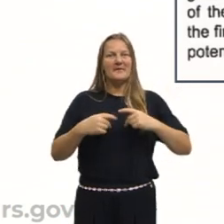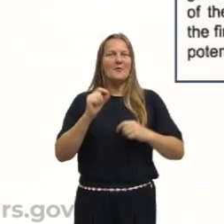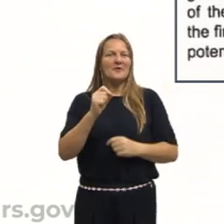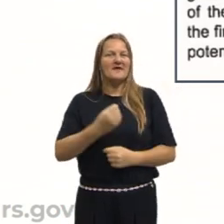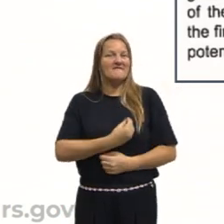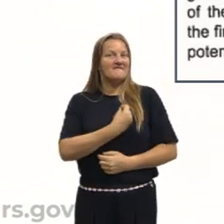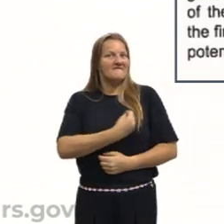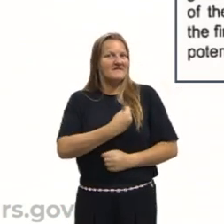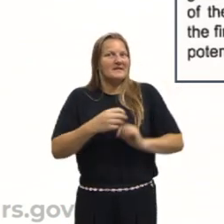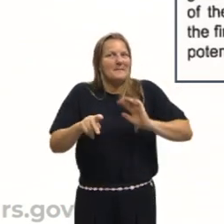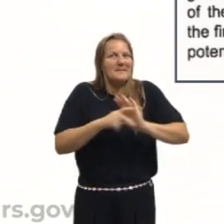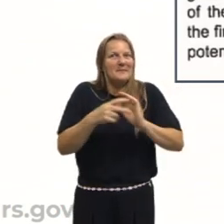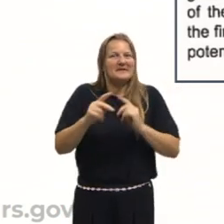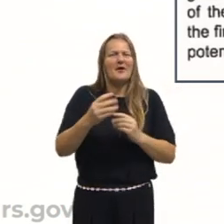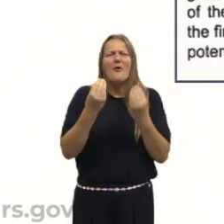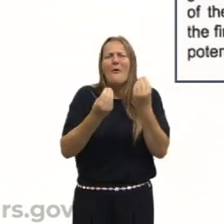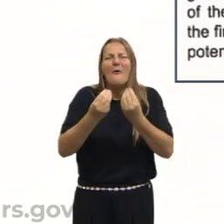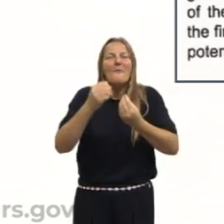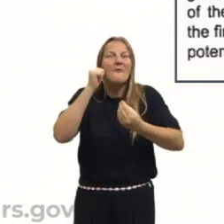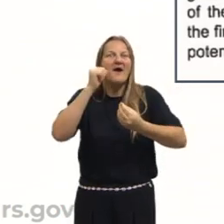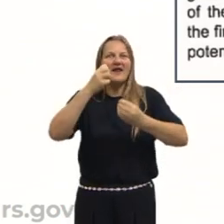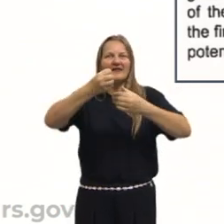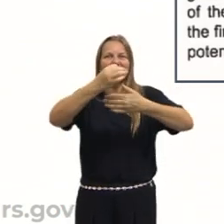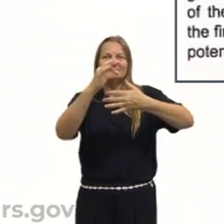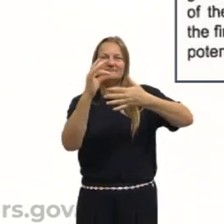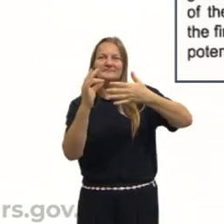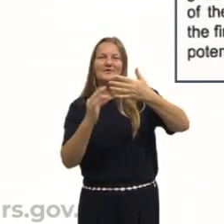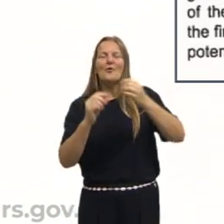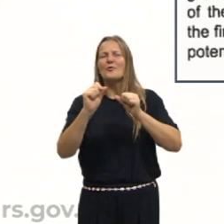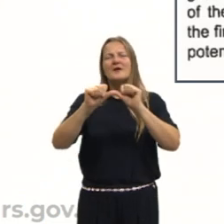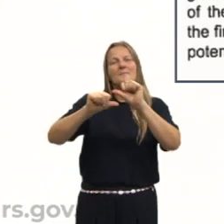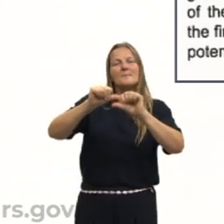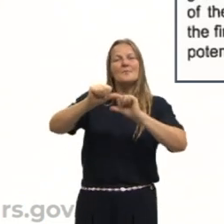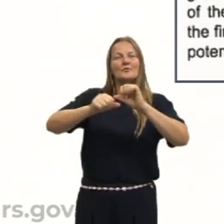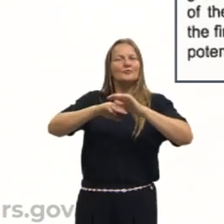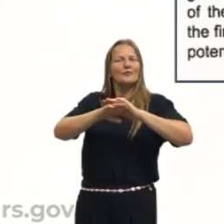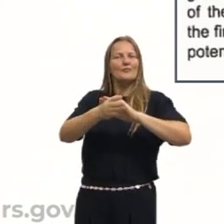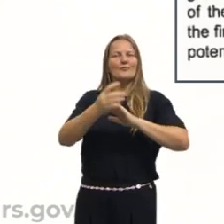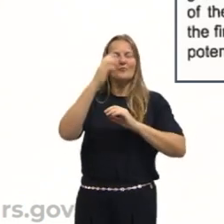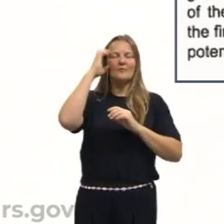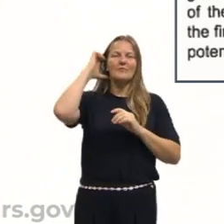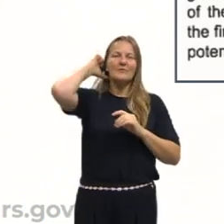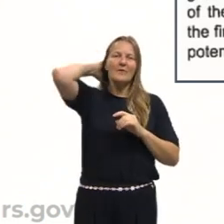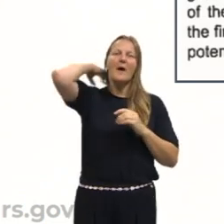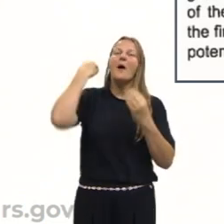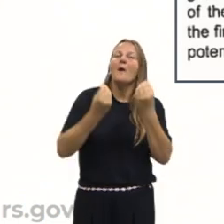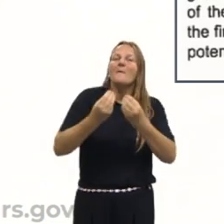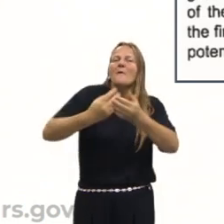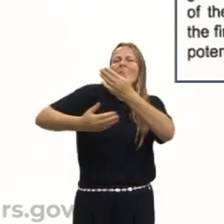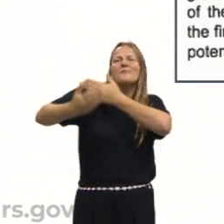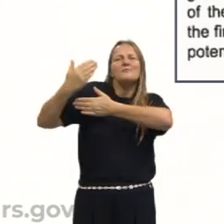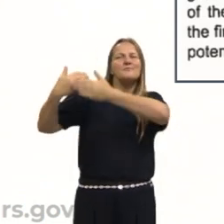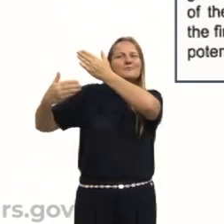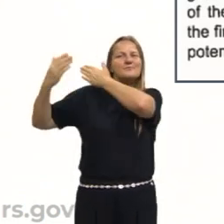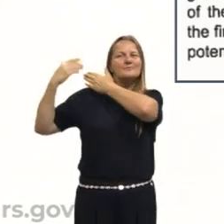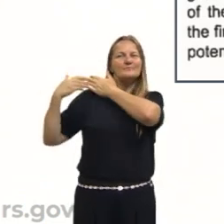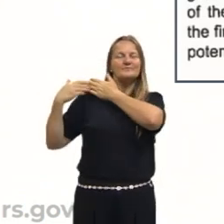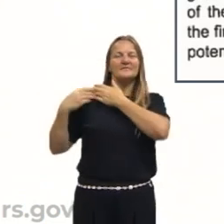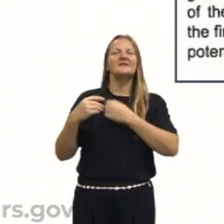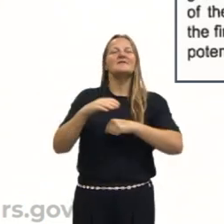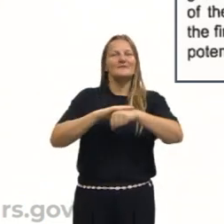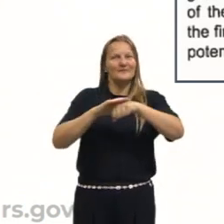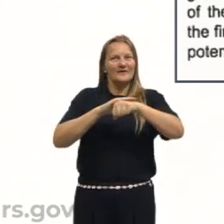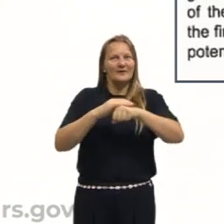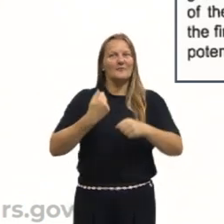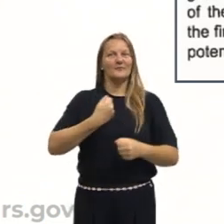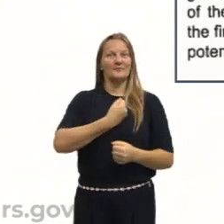da janela como é que ela era né O que que na vida das pessoas naquela época nós falamos sobre isso na